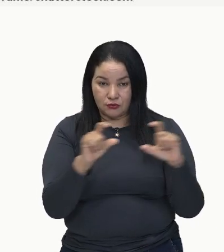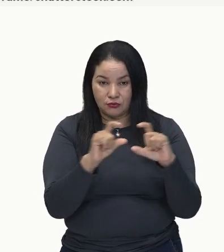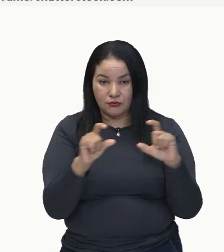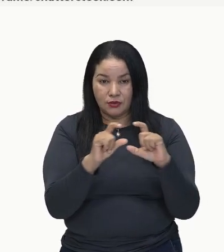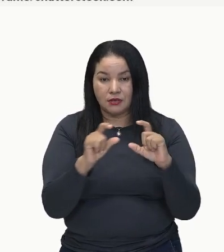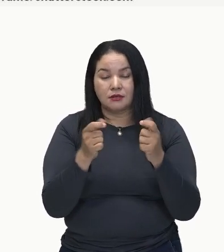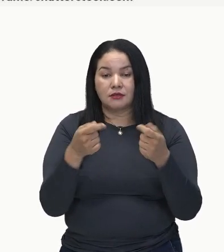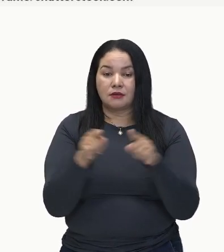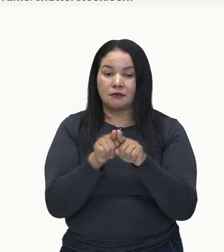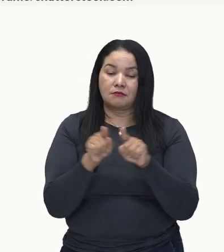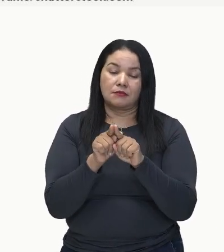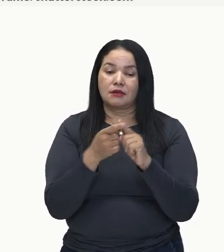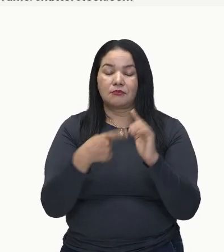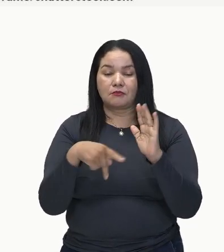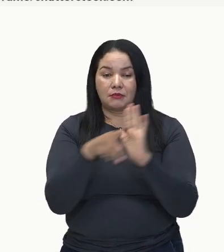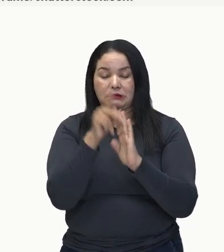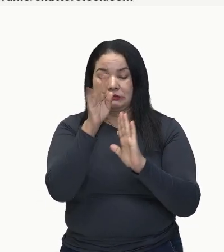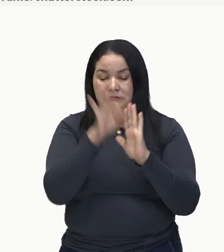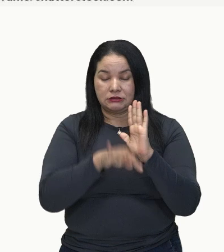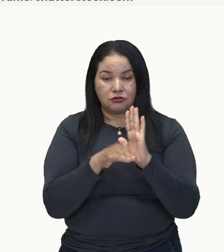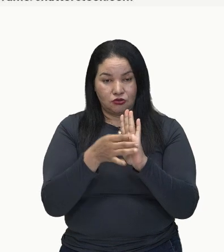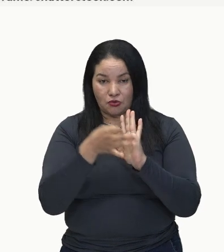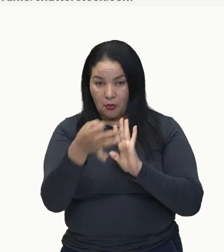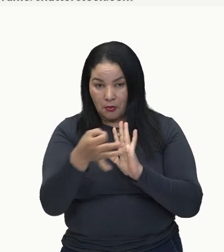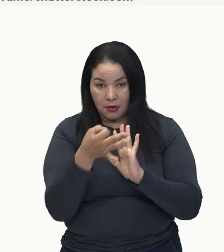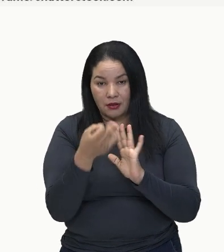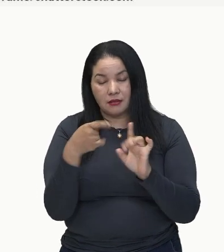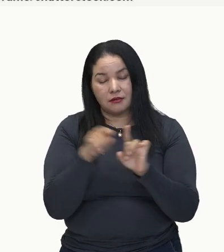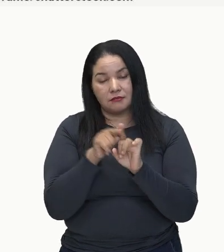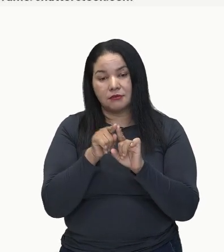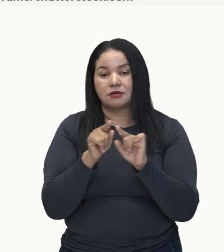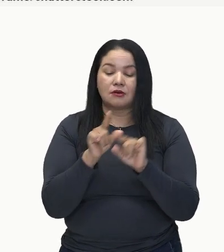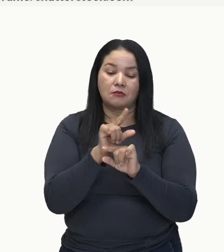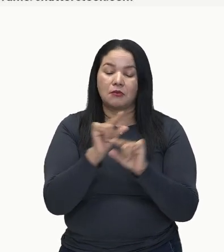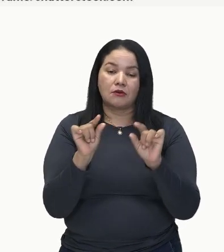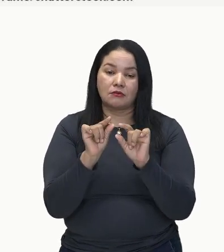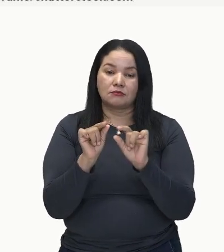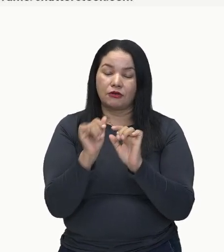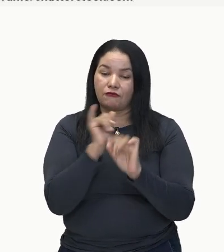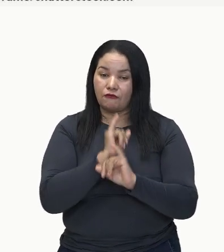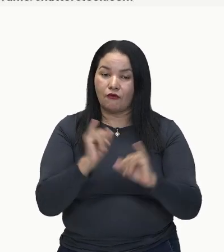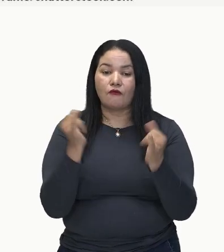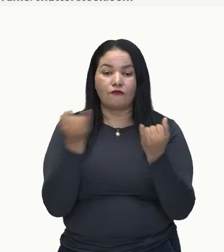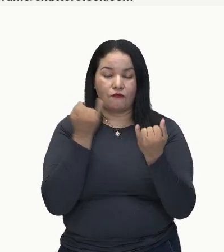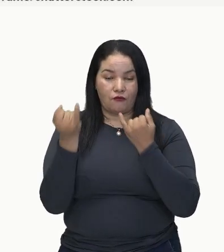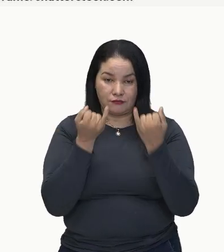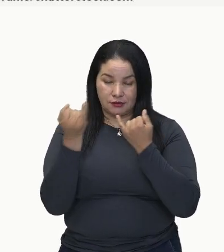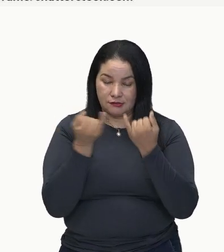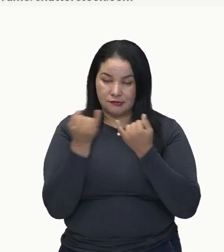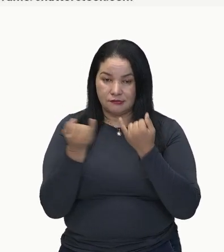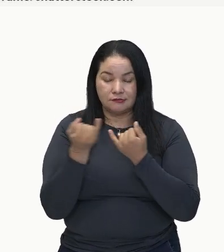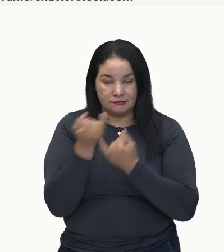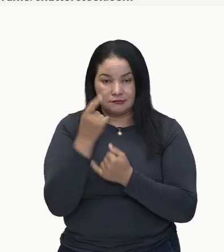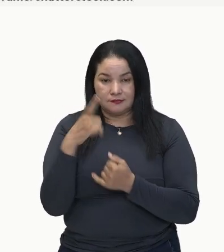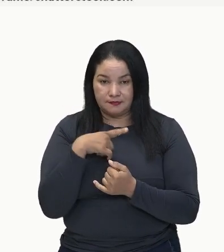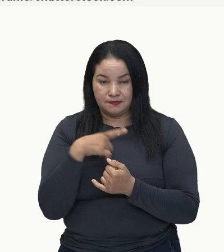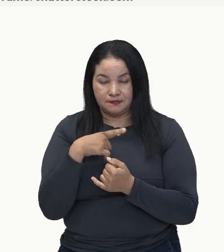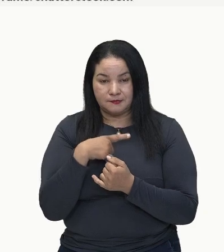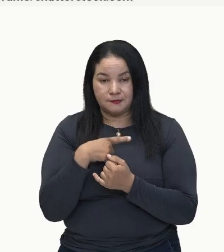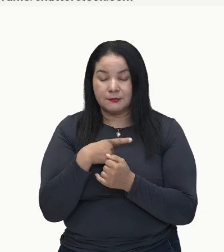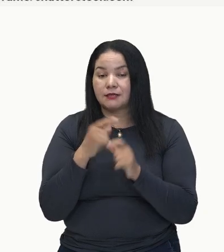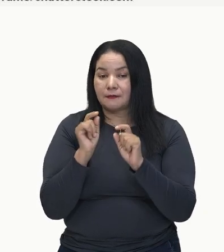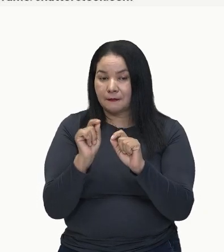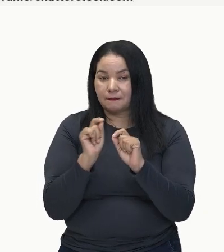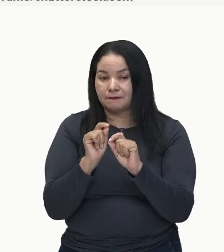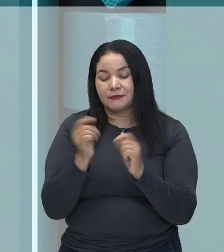dessa resenha, né? A resenha é muito grande, então pegamos alguns trechos importantes, peguei ali alguns trechos importantes para analisarmos